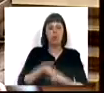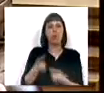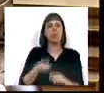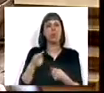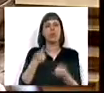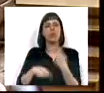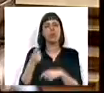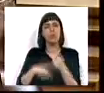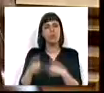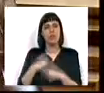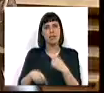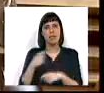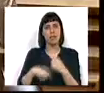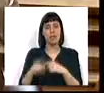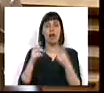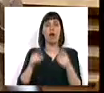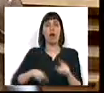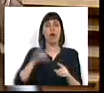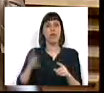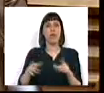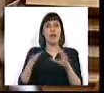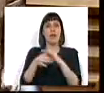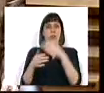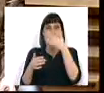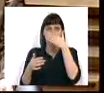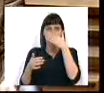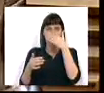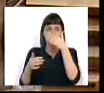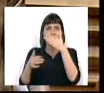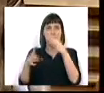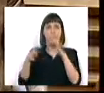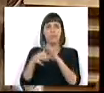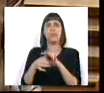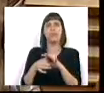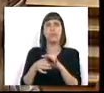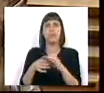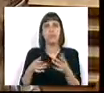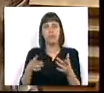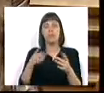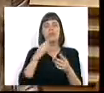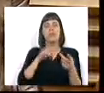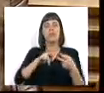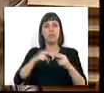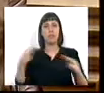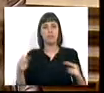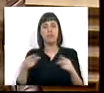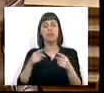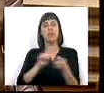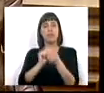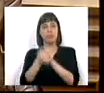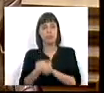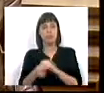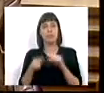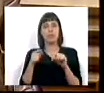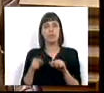a comercialização e a libertação deliberada em ambiente de transgénicos. Senhoras e Senhores Deputados,